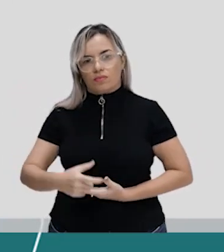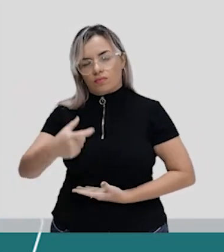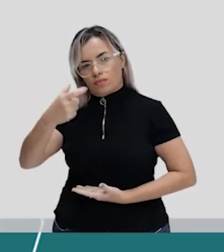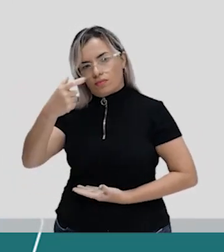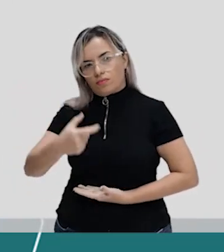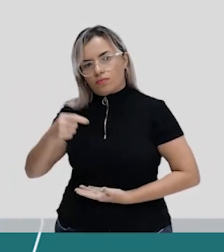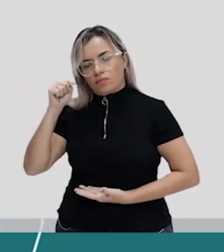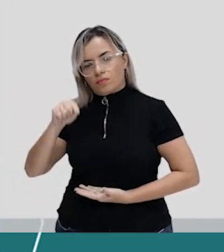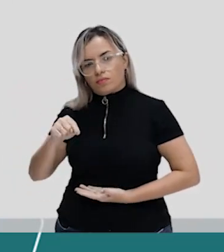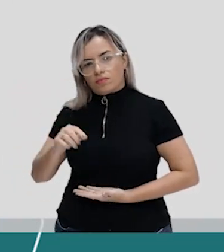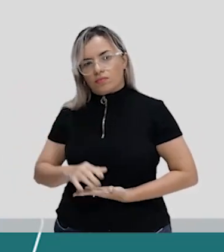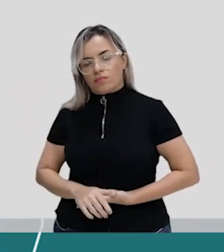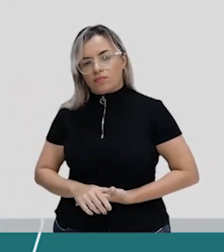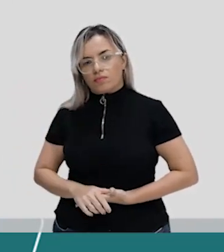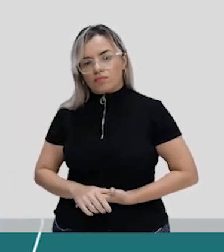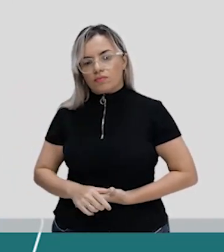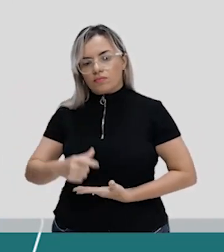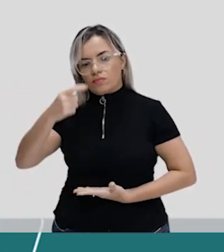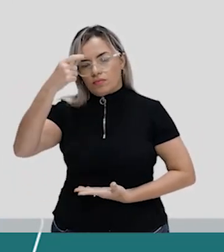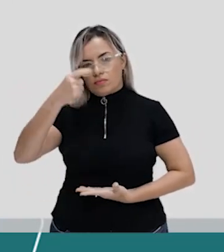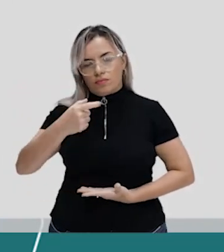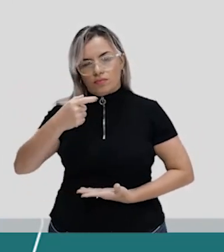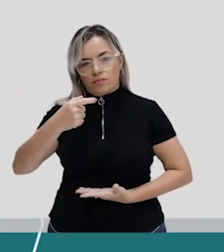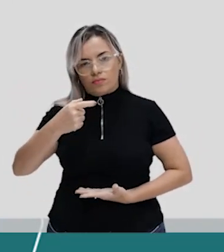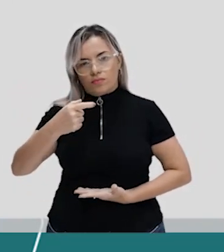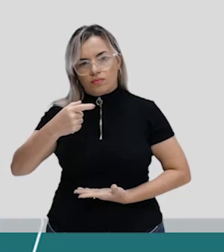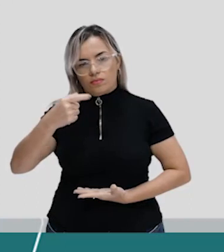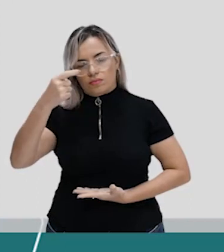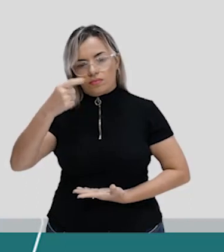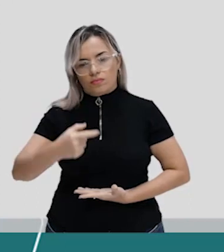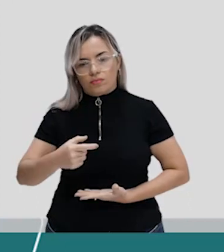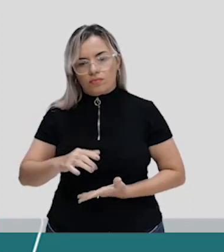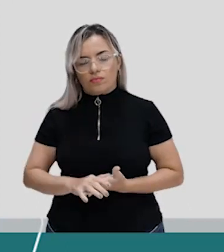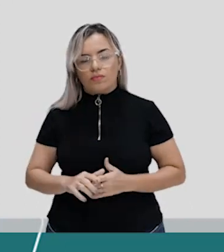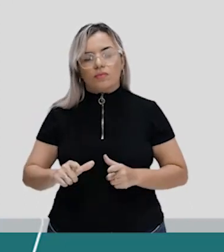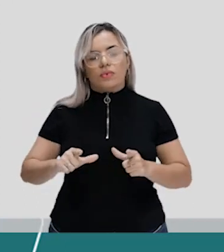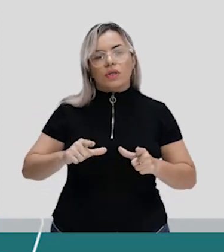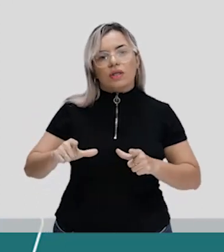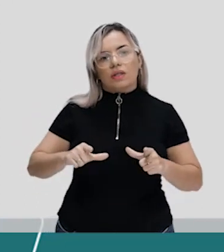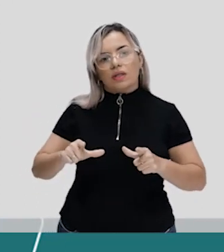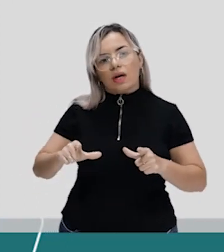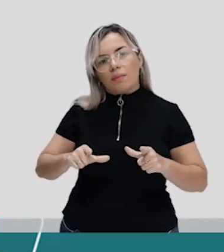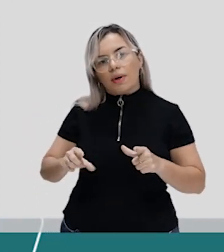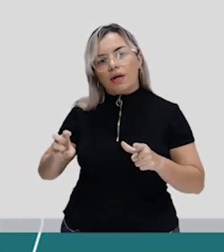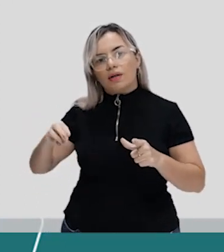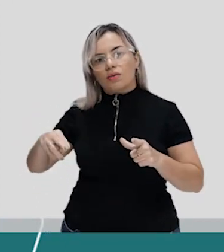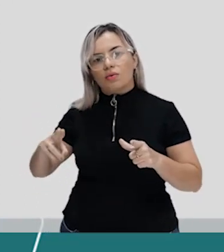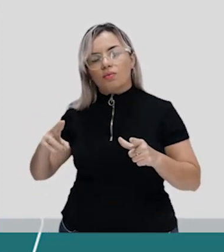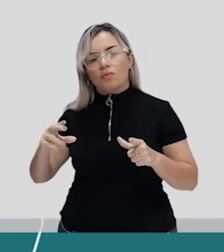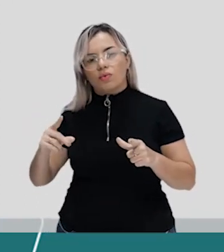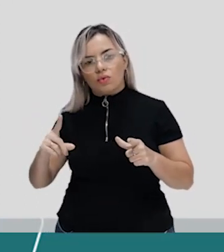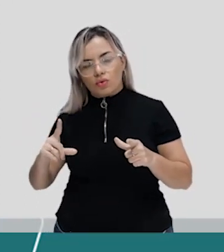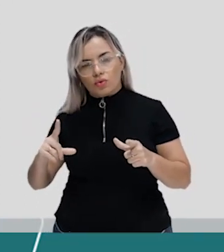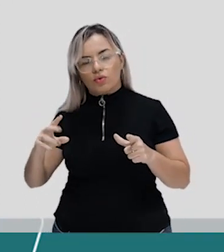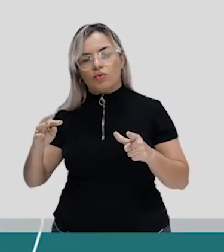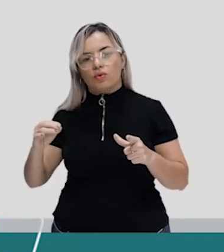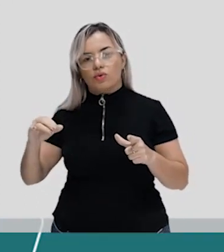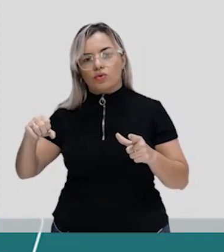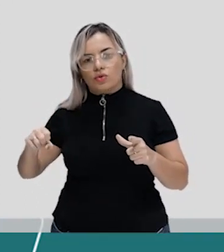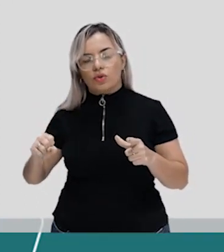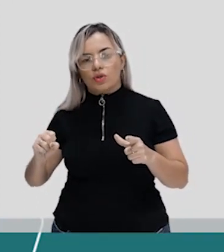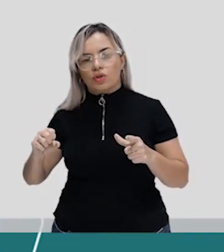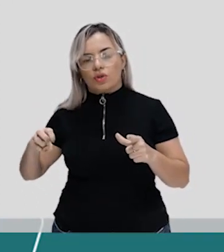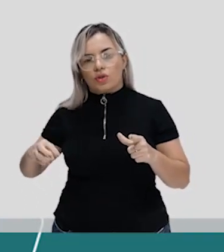agora, que é um personagem que trabalha no Multishow e que ele, na série, ele fala muito dessa forma. Olha